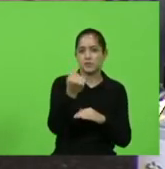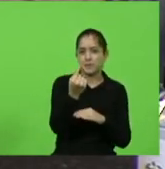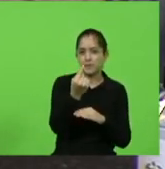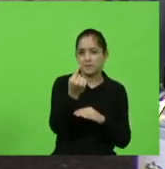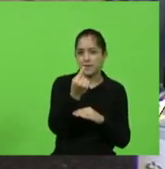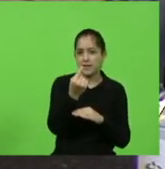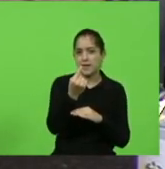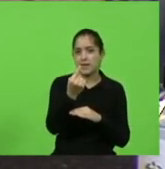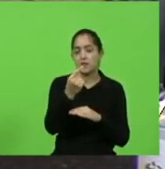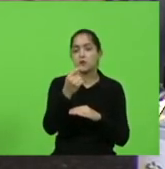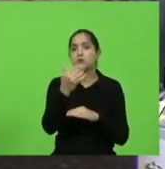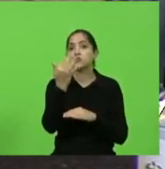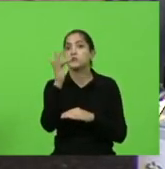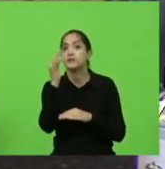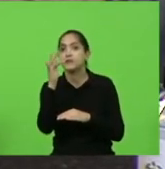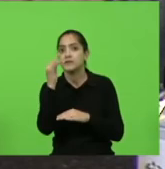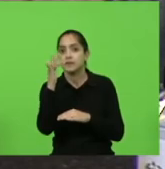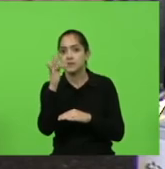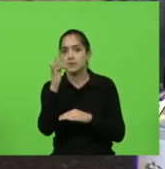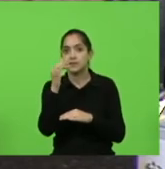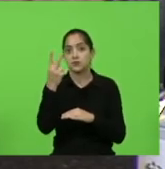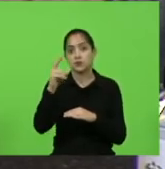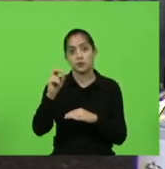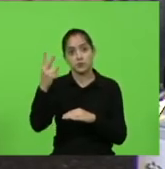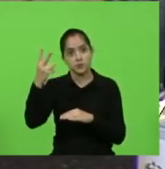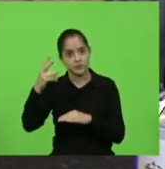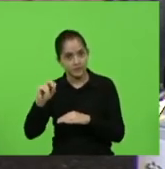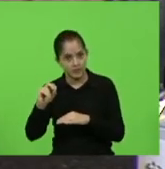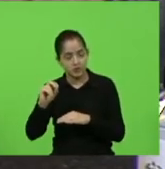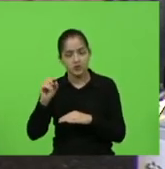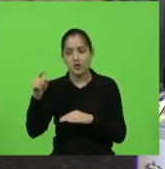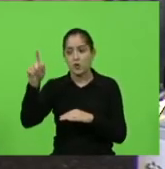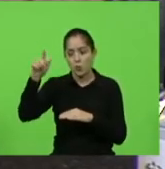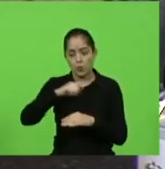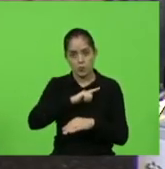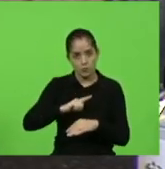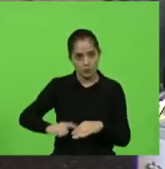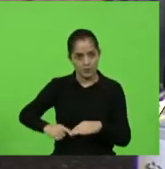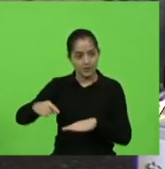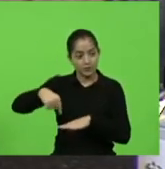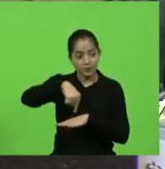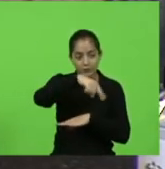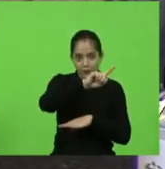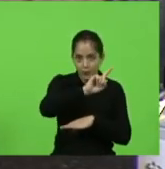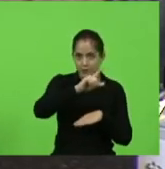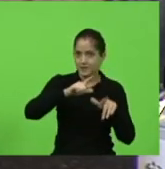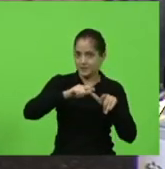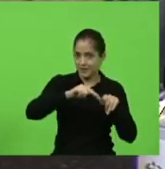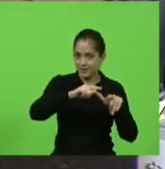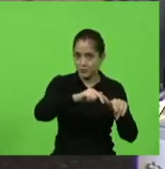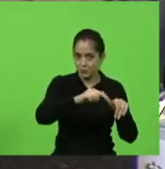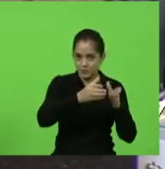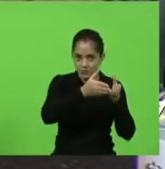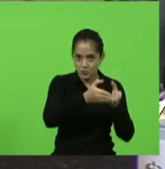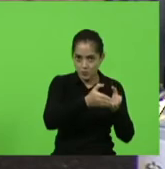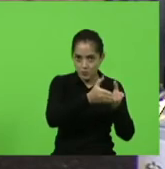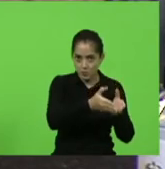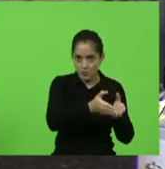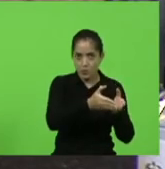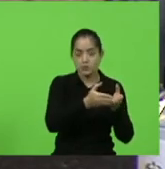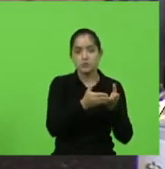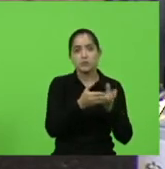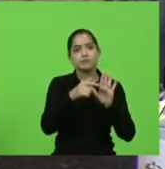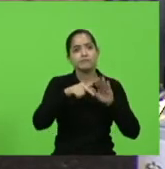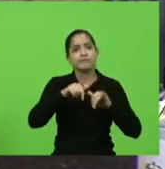2, dia 16 do 2 de 2020, o governador foi ao Porto de Laguna e fez esse anúncio.